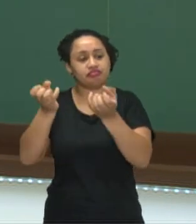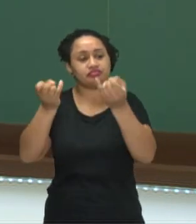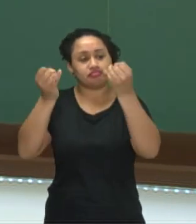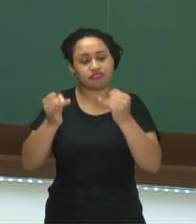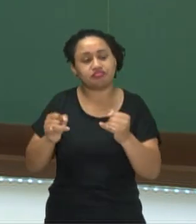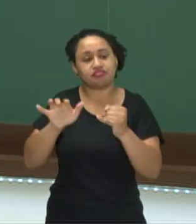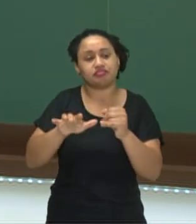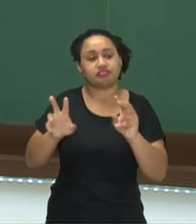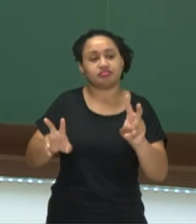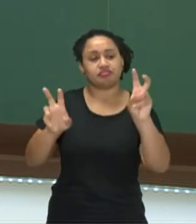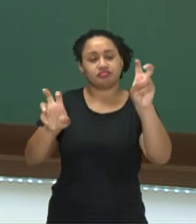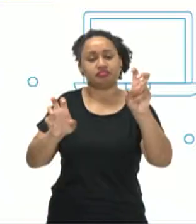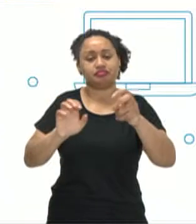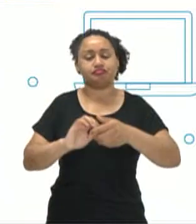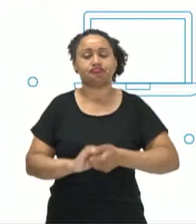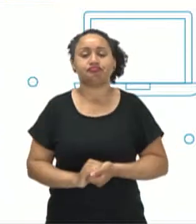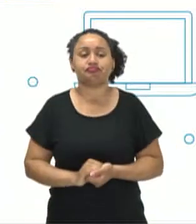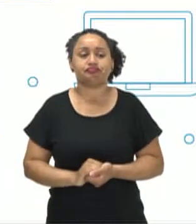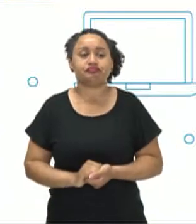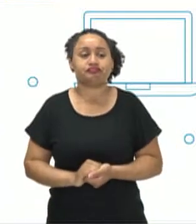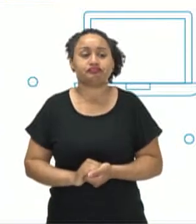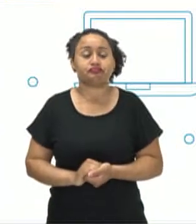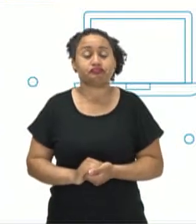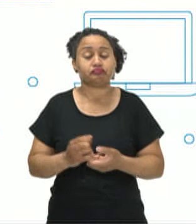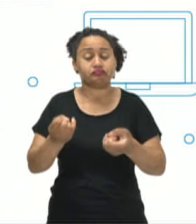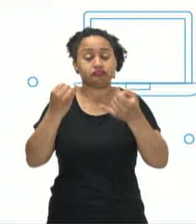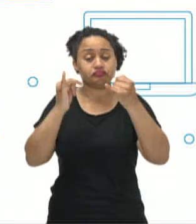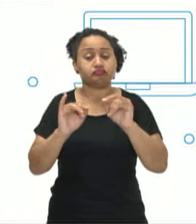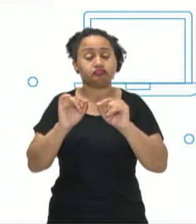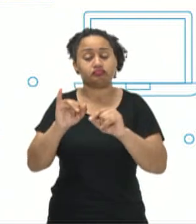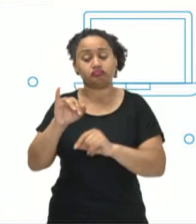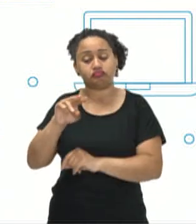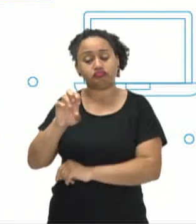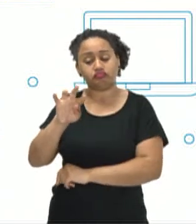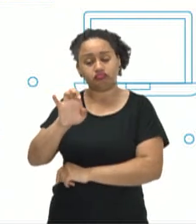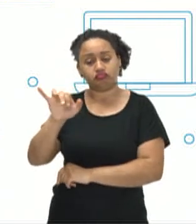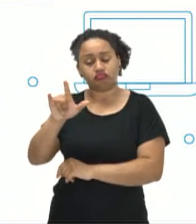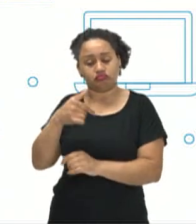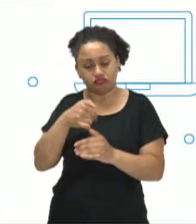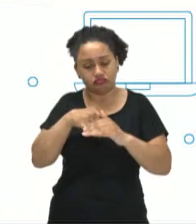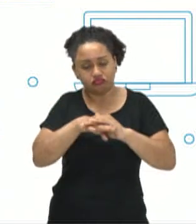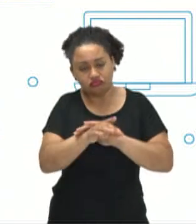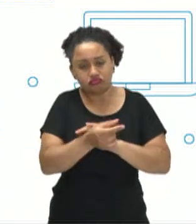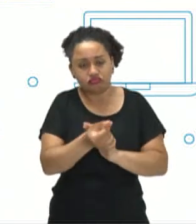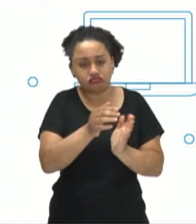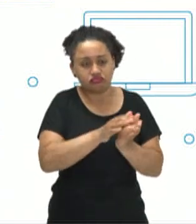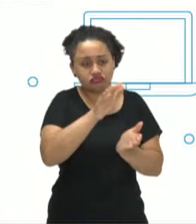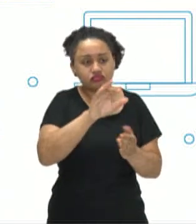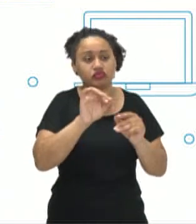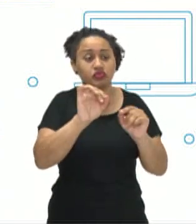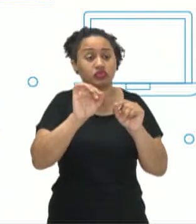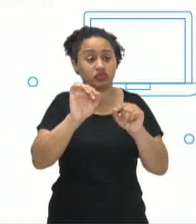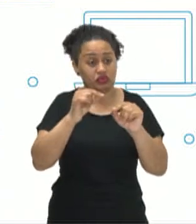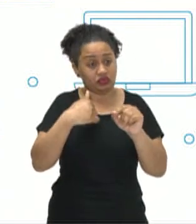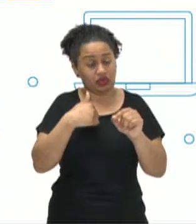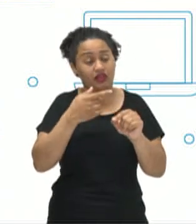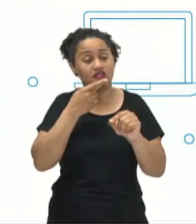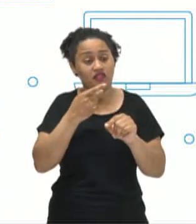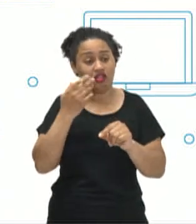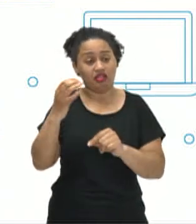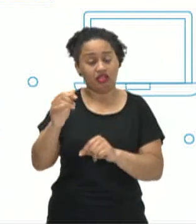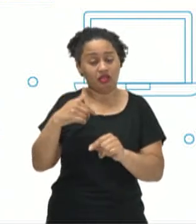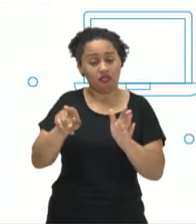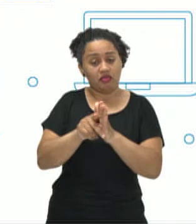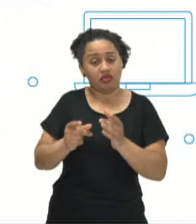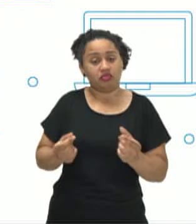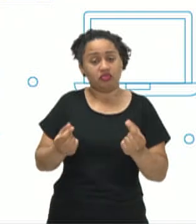com esse assunto que a gente está trabalhando. Ele diz o seguinte, ó, investimento, o que eu chamo de ciência do